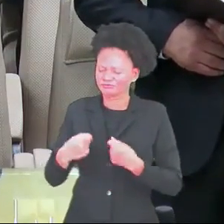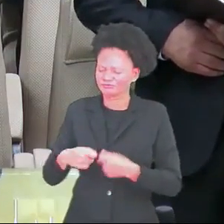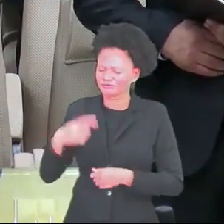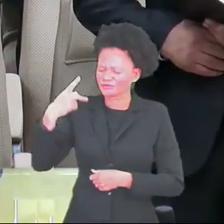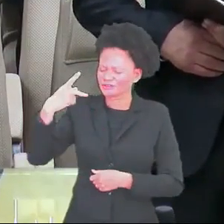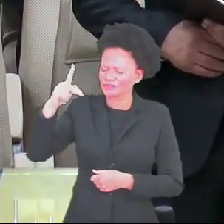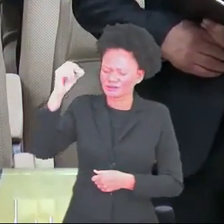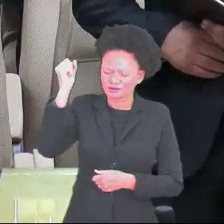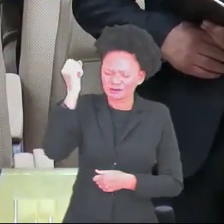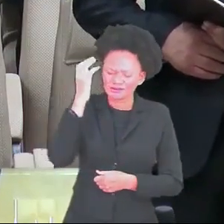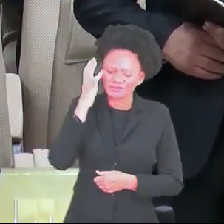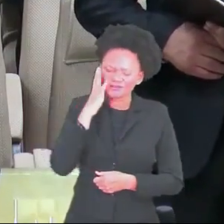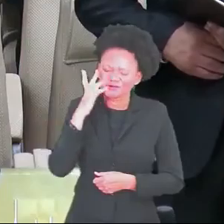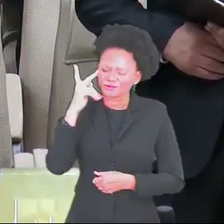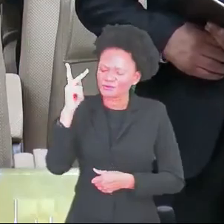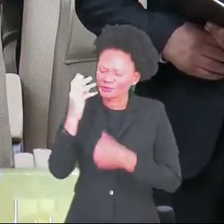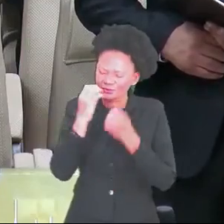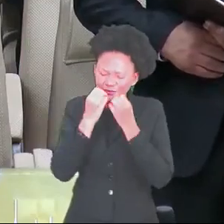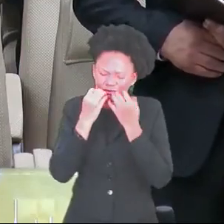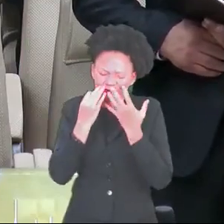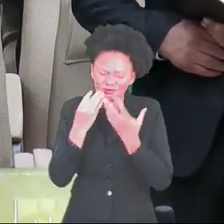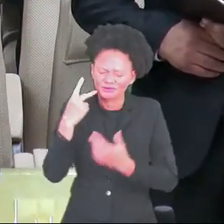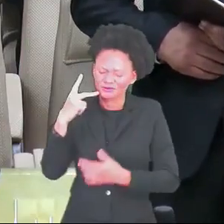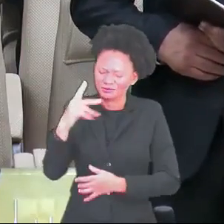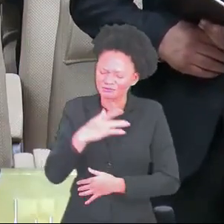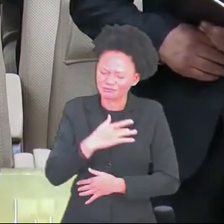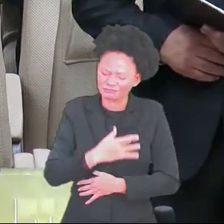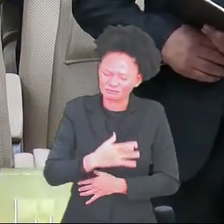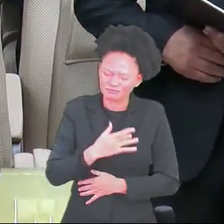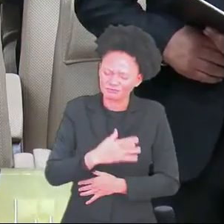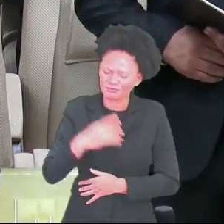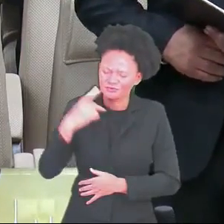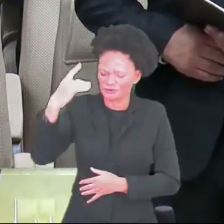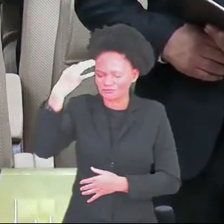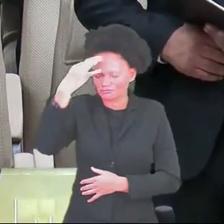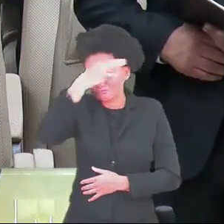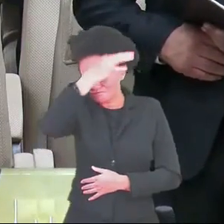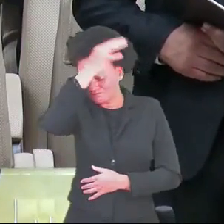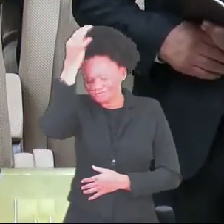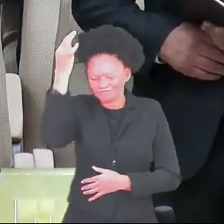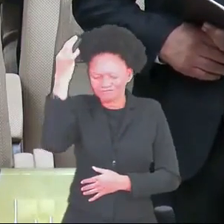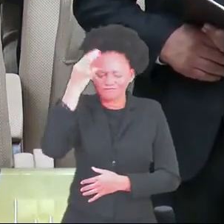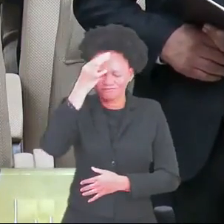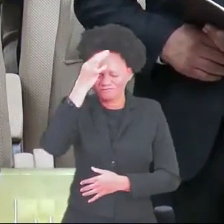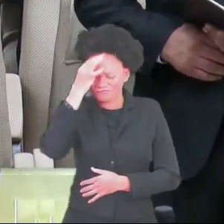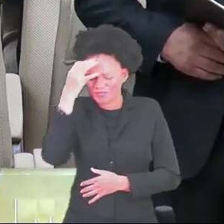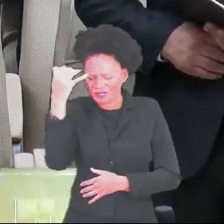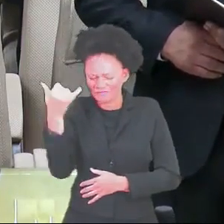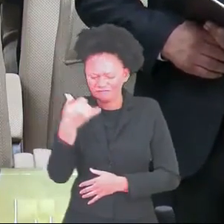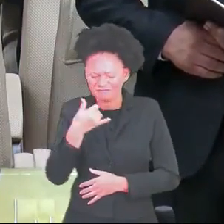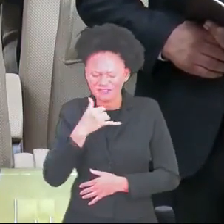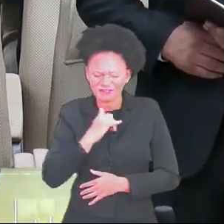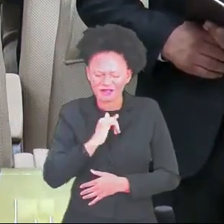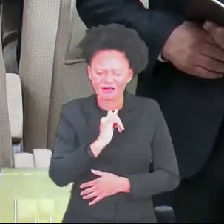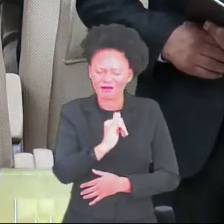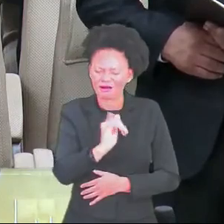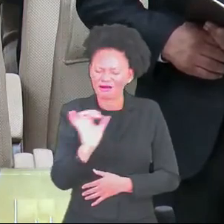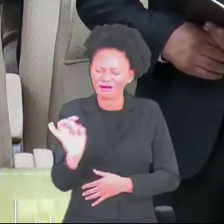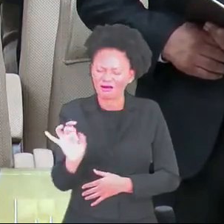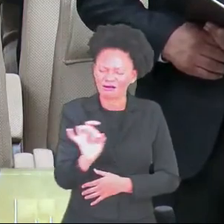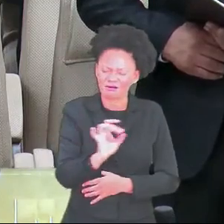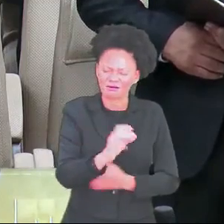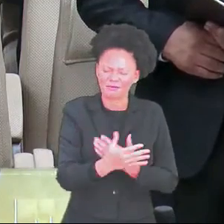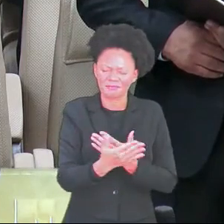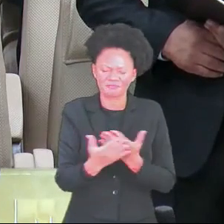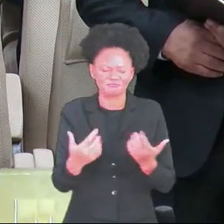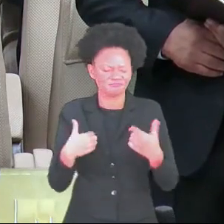Tua graça, da Tua bondade, da Tua misericórdia e do Teu Espírito Santo para falar a vida de cada um, Senhor. Pai,